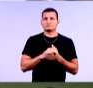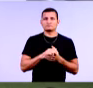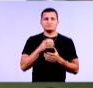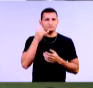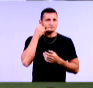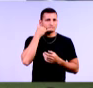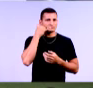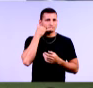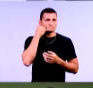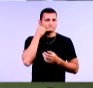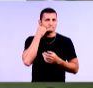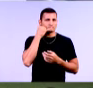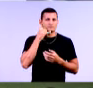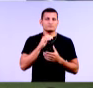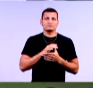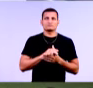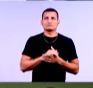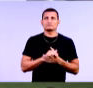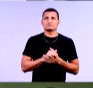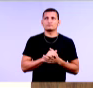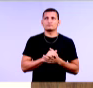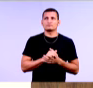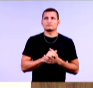celular, que nós já falamos aqui.